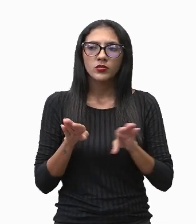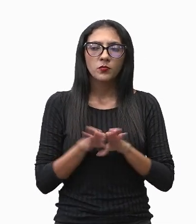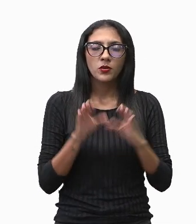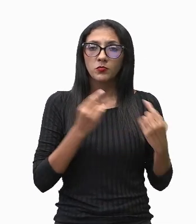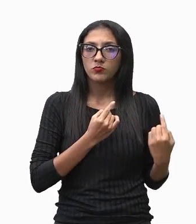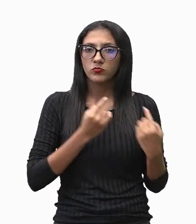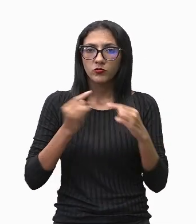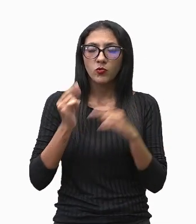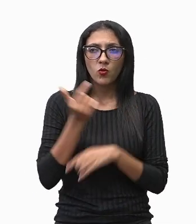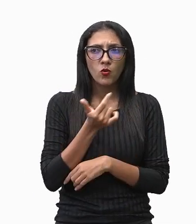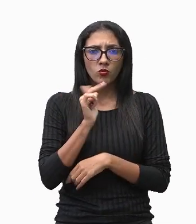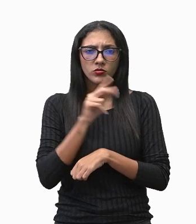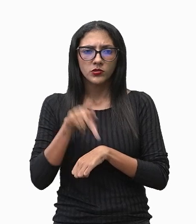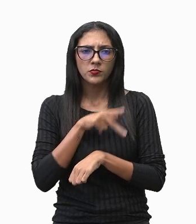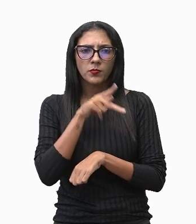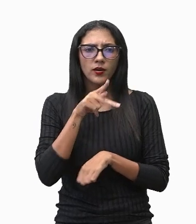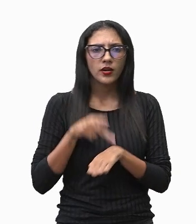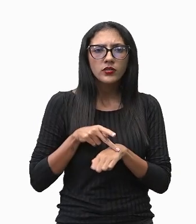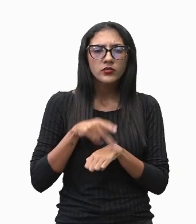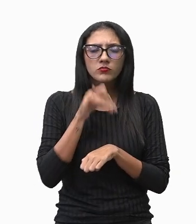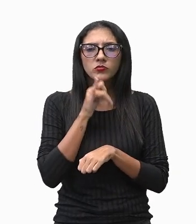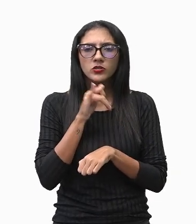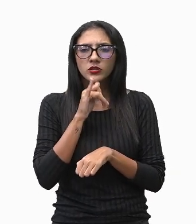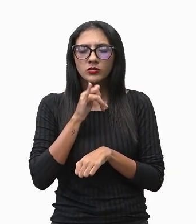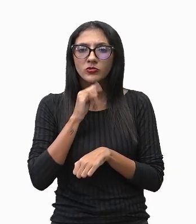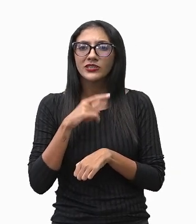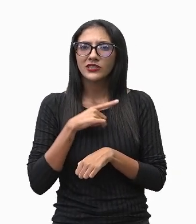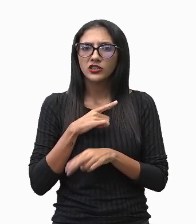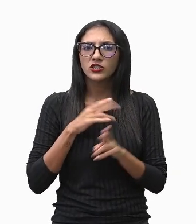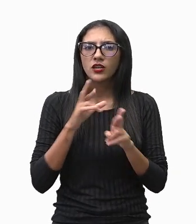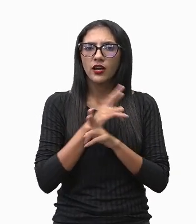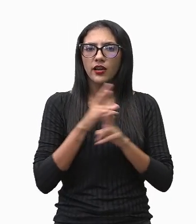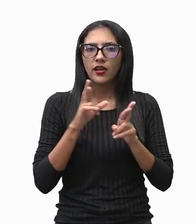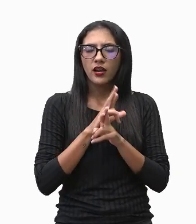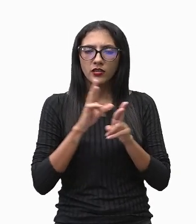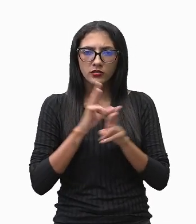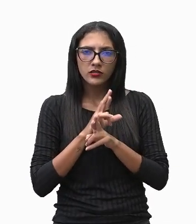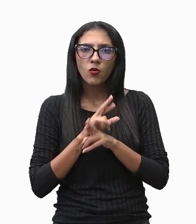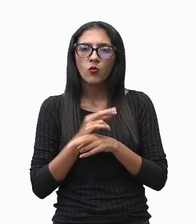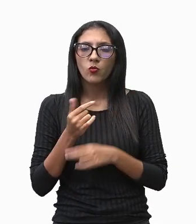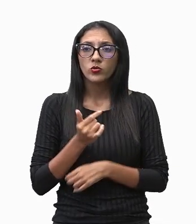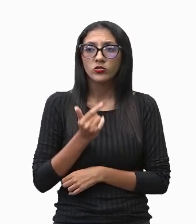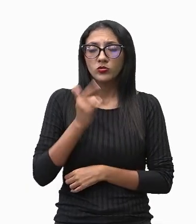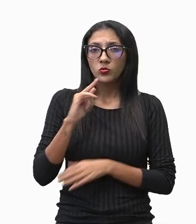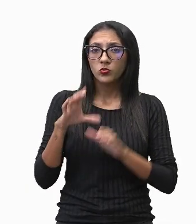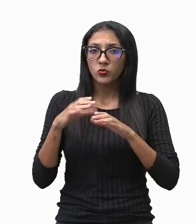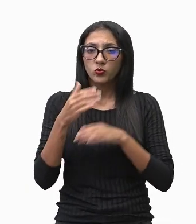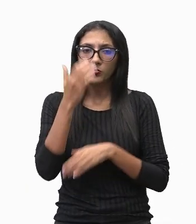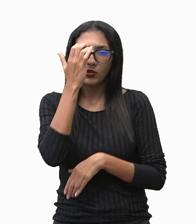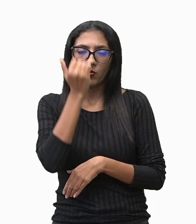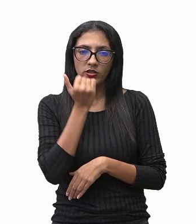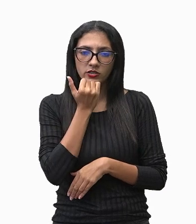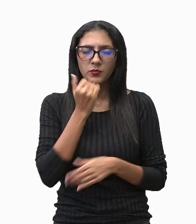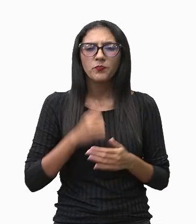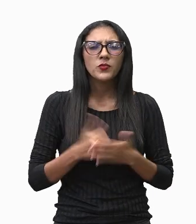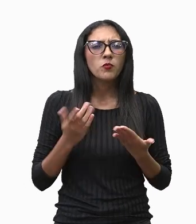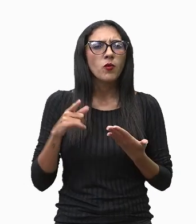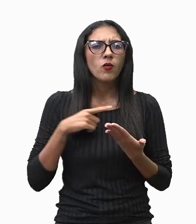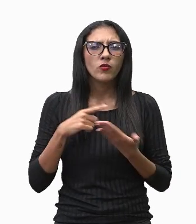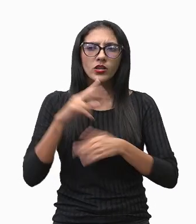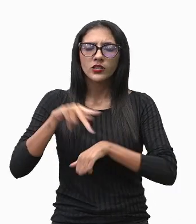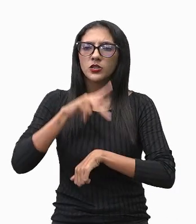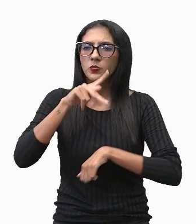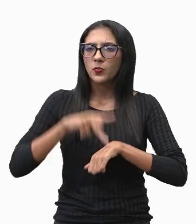países que eram chamados de países do eixo do mal. Então, esses países que eram chamados